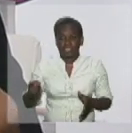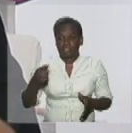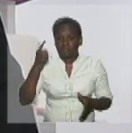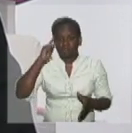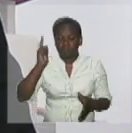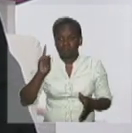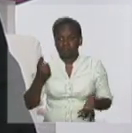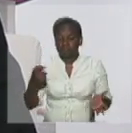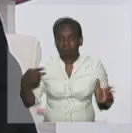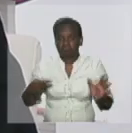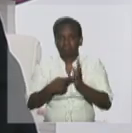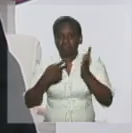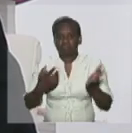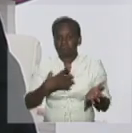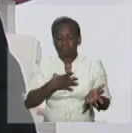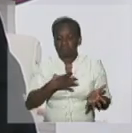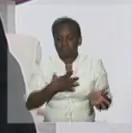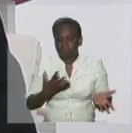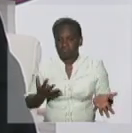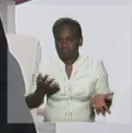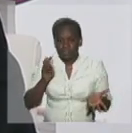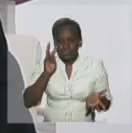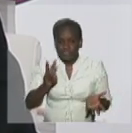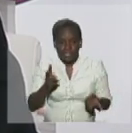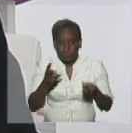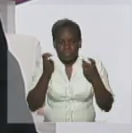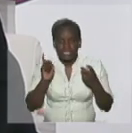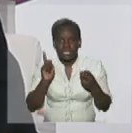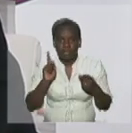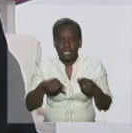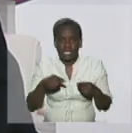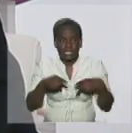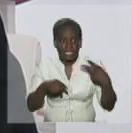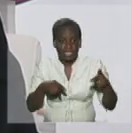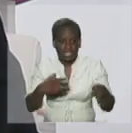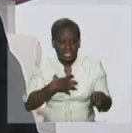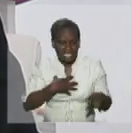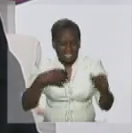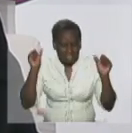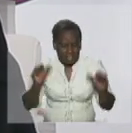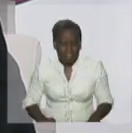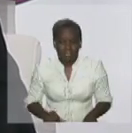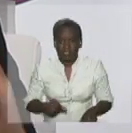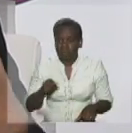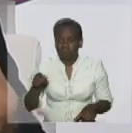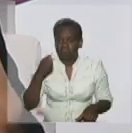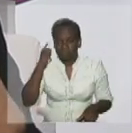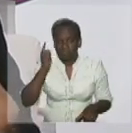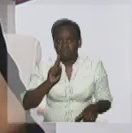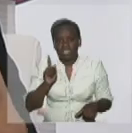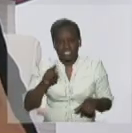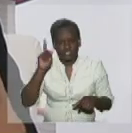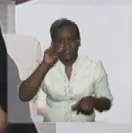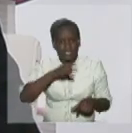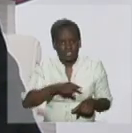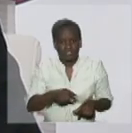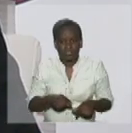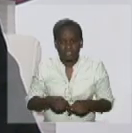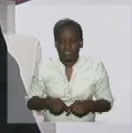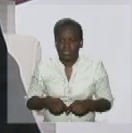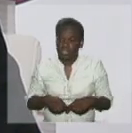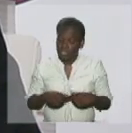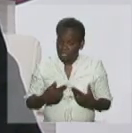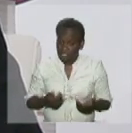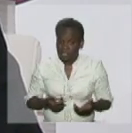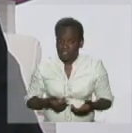ela não atinge, sabe? Ela não consegue enxergar que aquilo para você pode ser muito grave. Então, eu acho que isso é muito delicado,